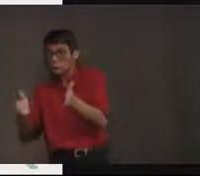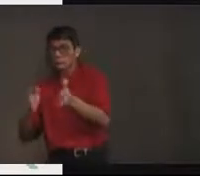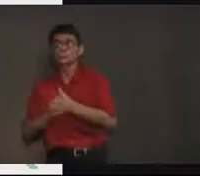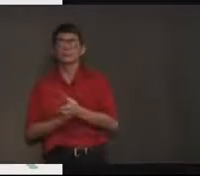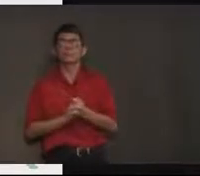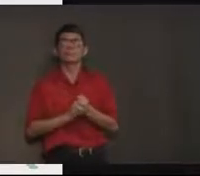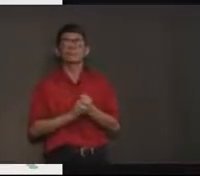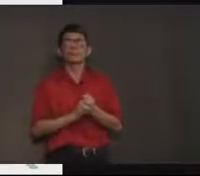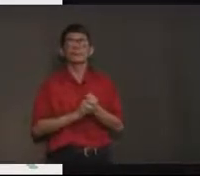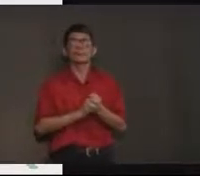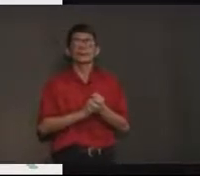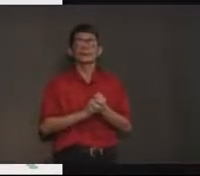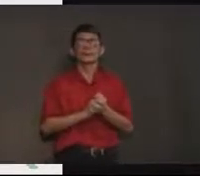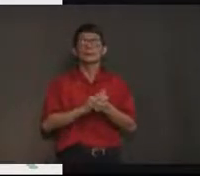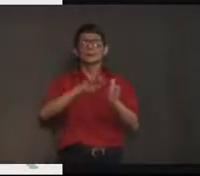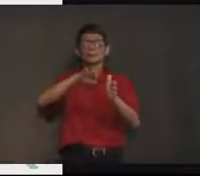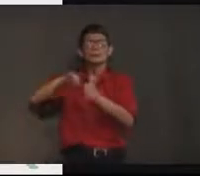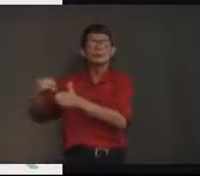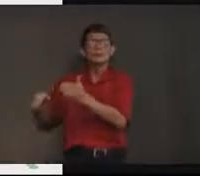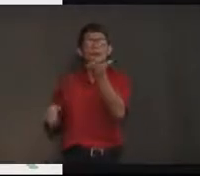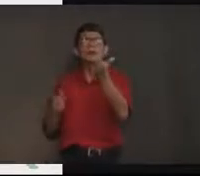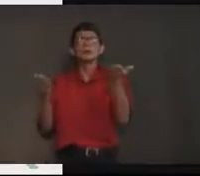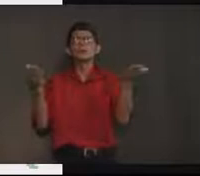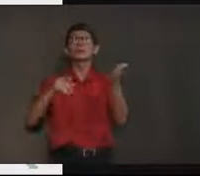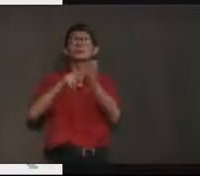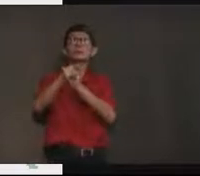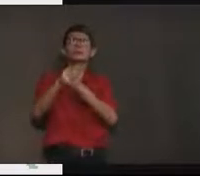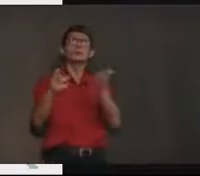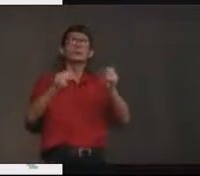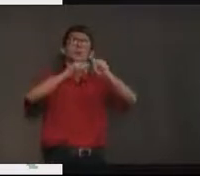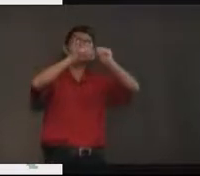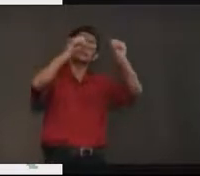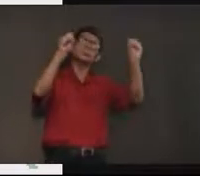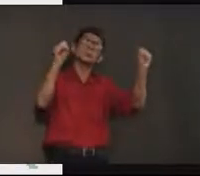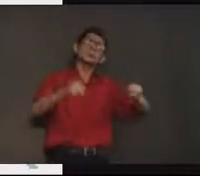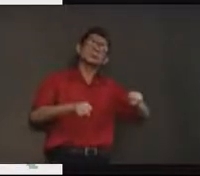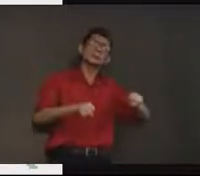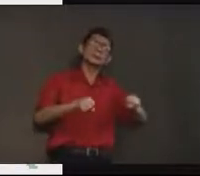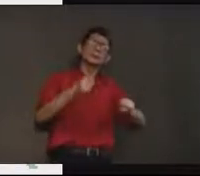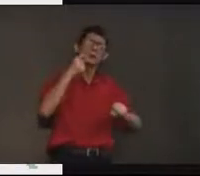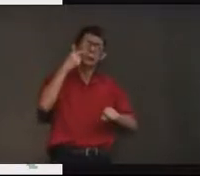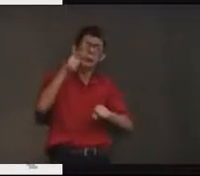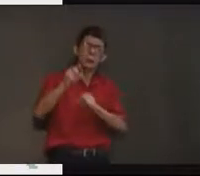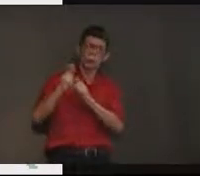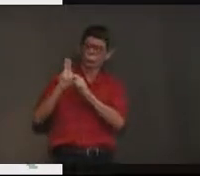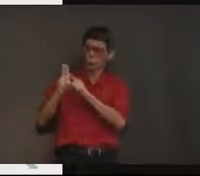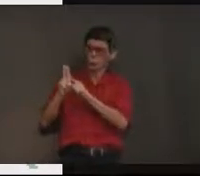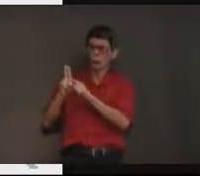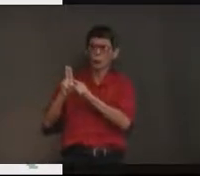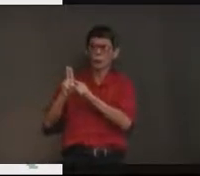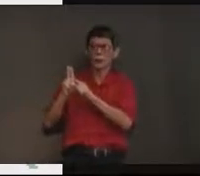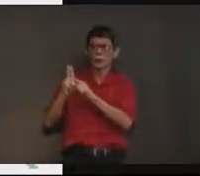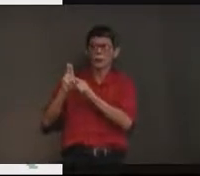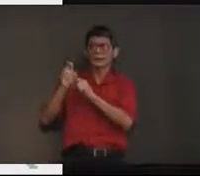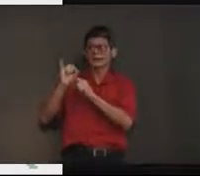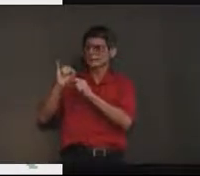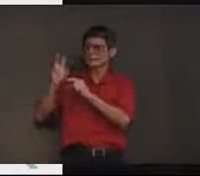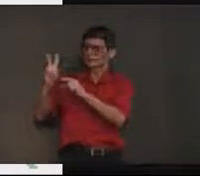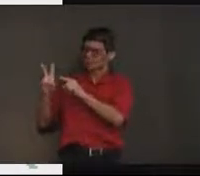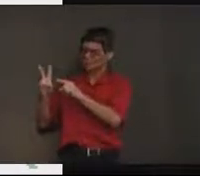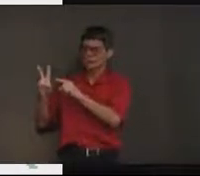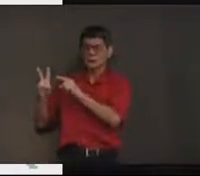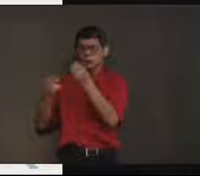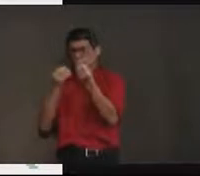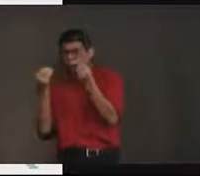hora bom e o sistema como é que você o que que você estaria lendo o enterro de um e ver quando você recebe o resultado matemático